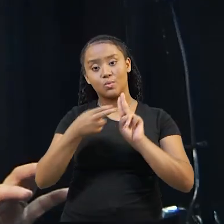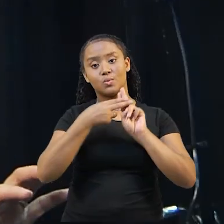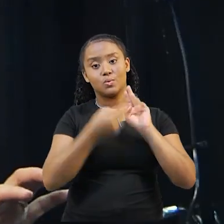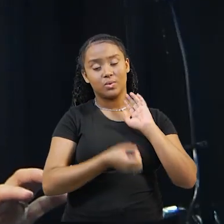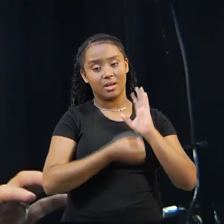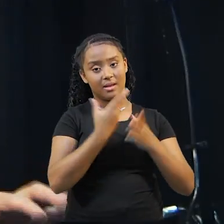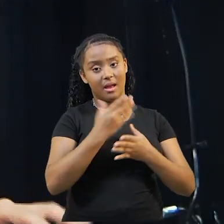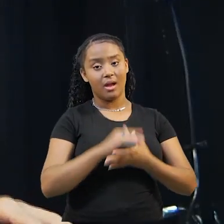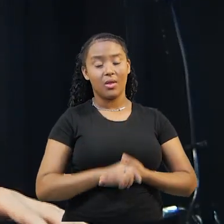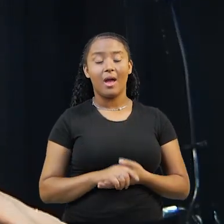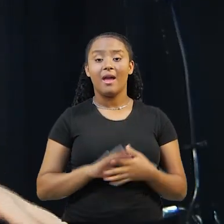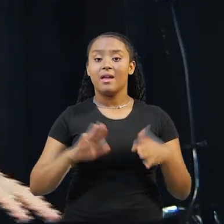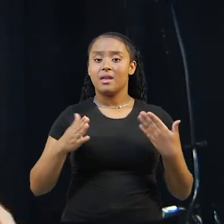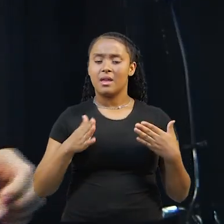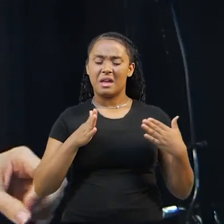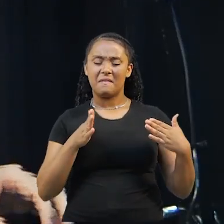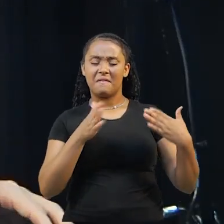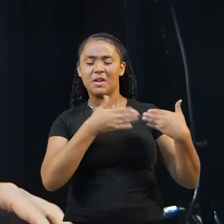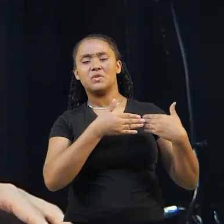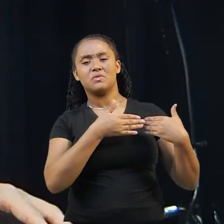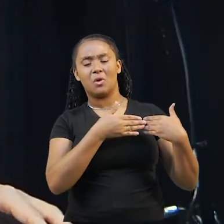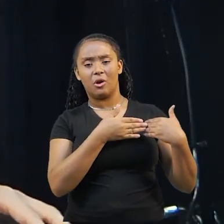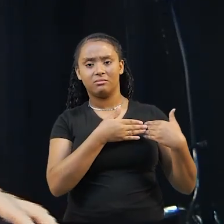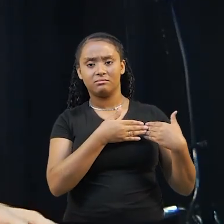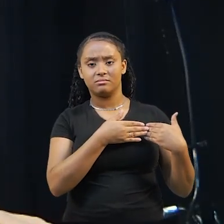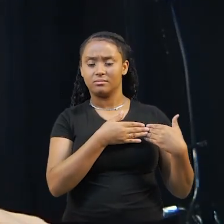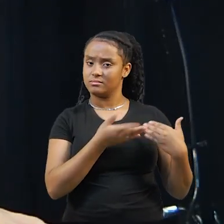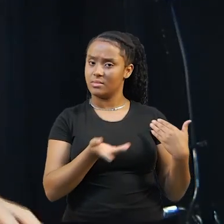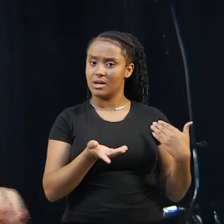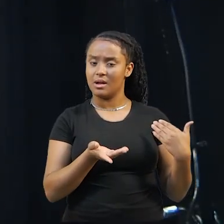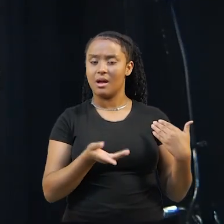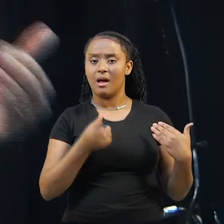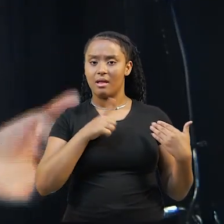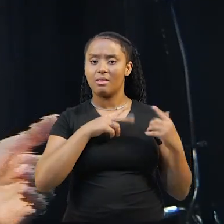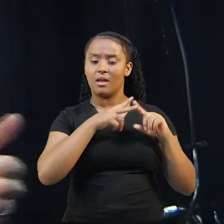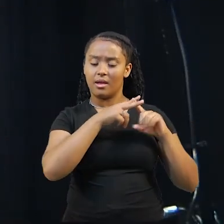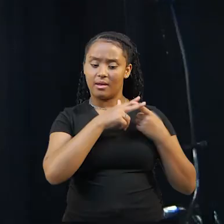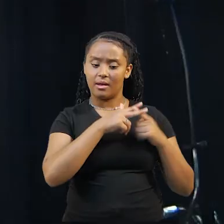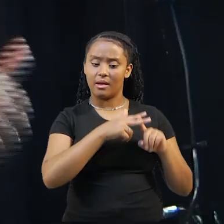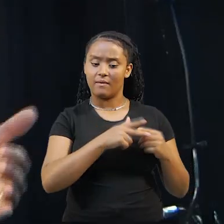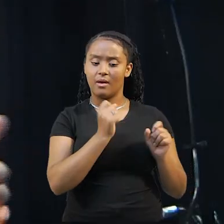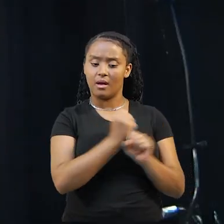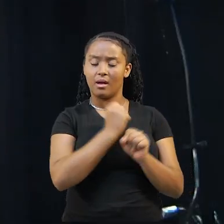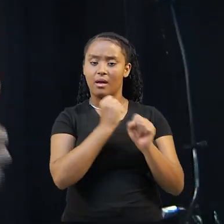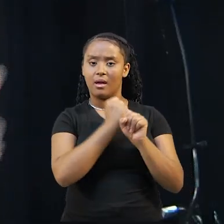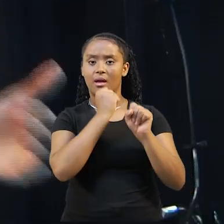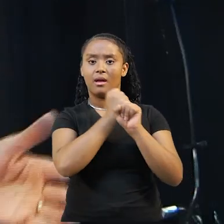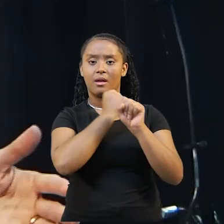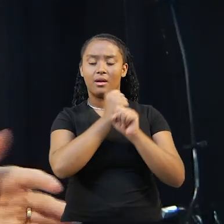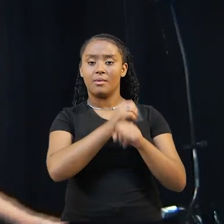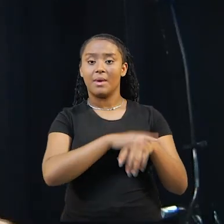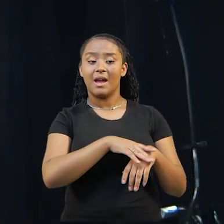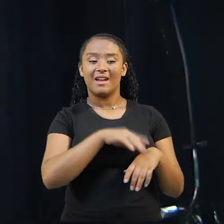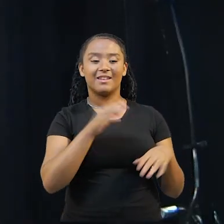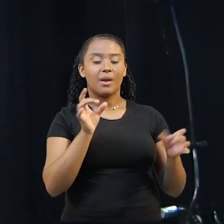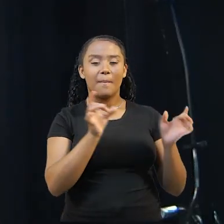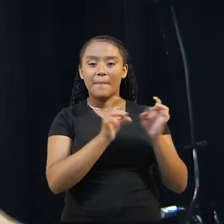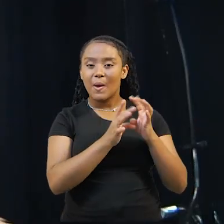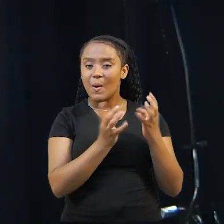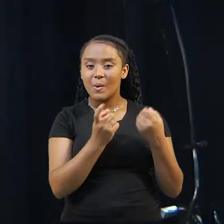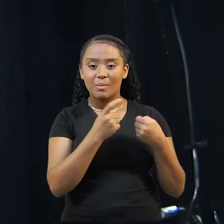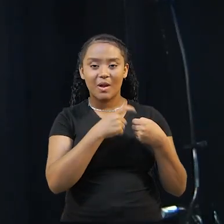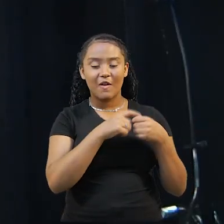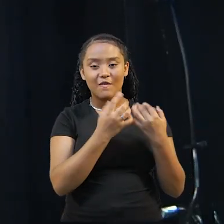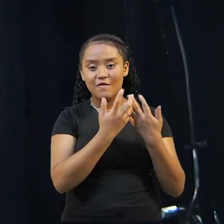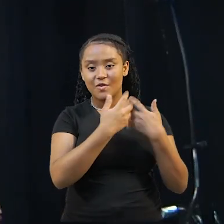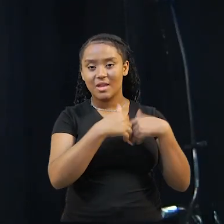SUS, inclusive. E aí, com esse fechamento, a gente ficou, né? Teve a reforma, o Jaraguá estava já pronto para voltar,